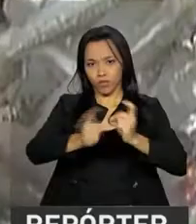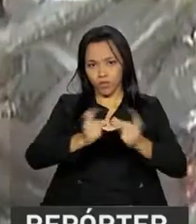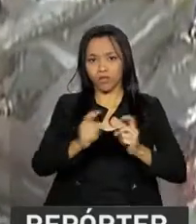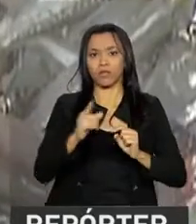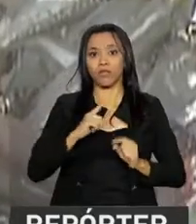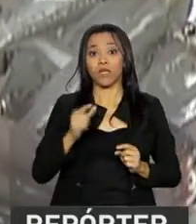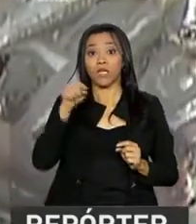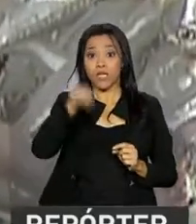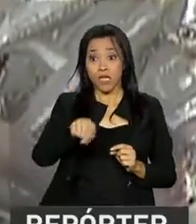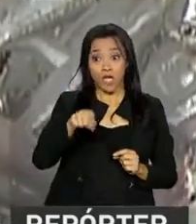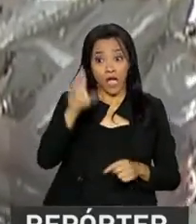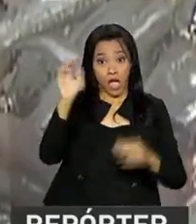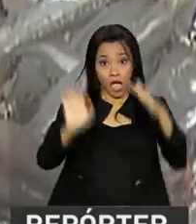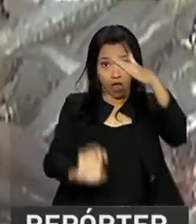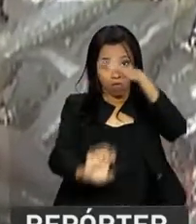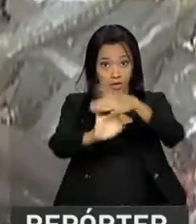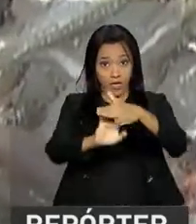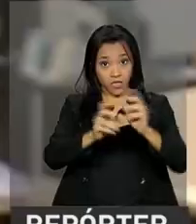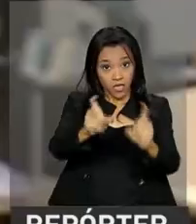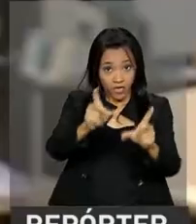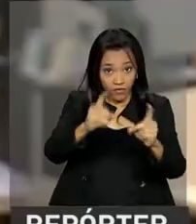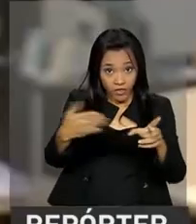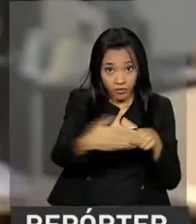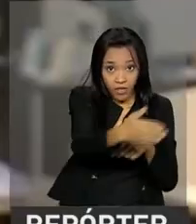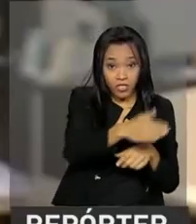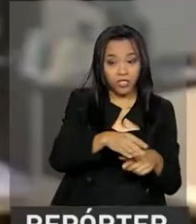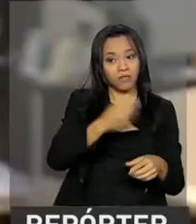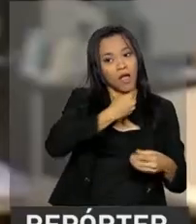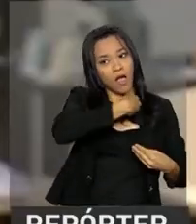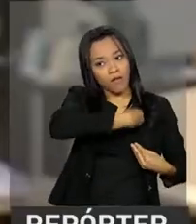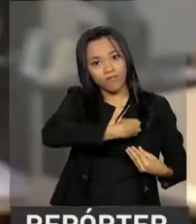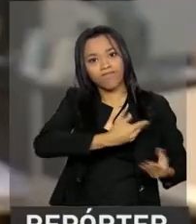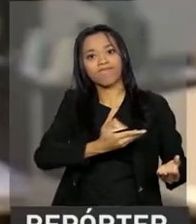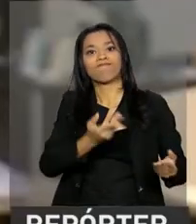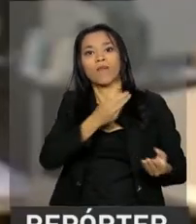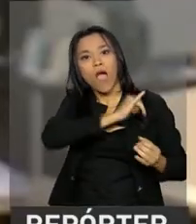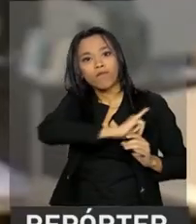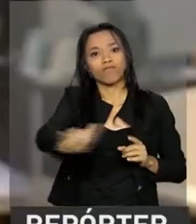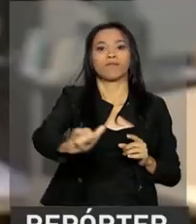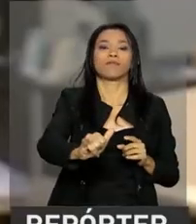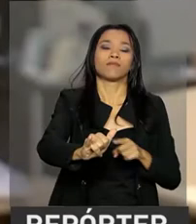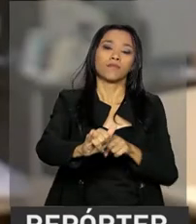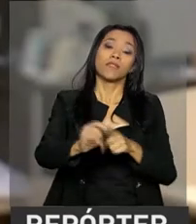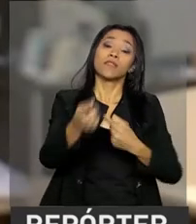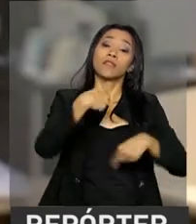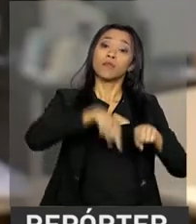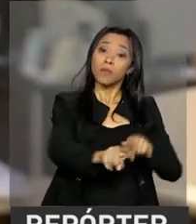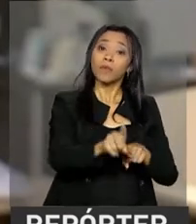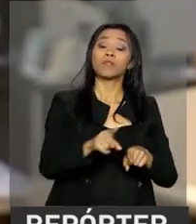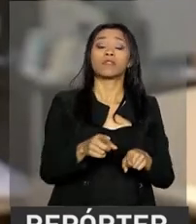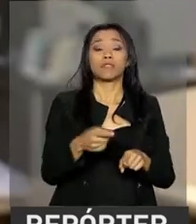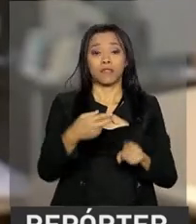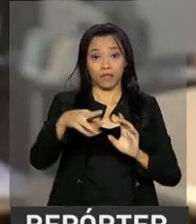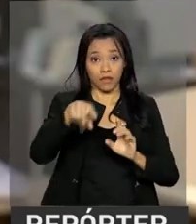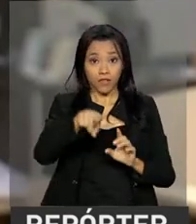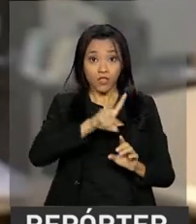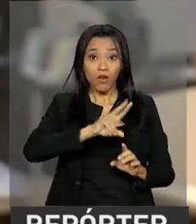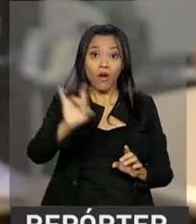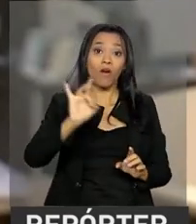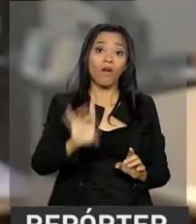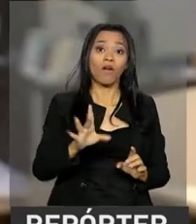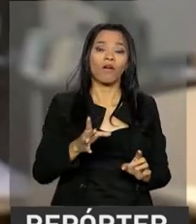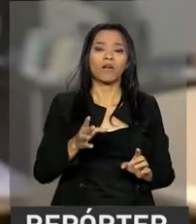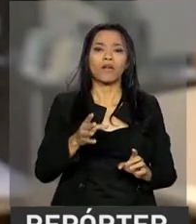é submetido a uma medida cautelar os produtos em estoque e produzidos após a adoção da medida só são expedidas